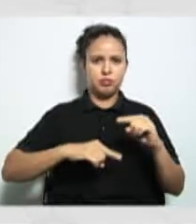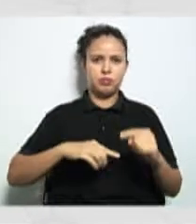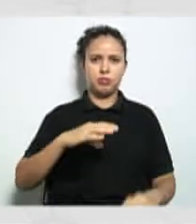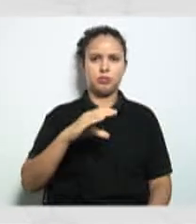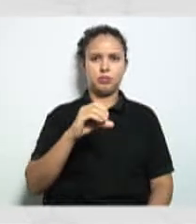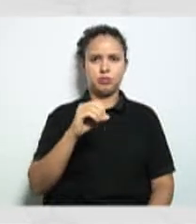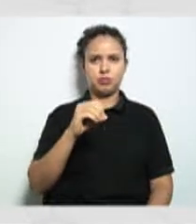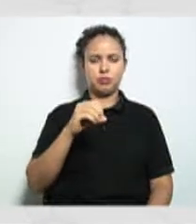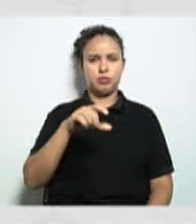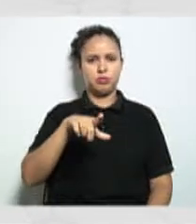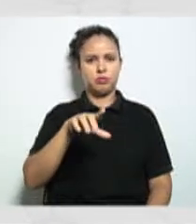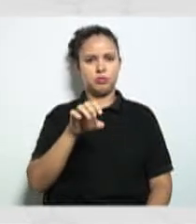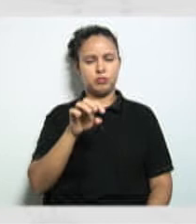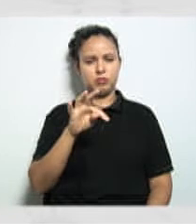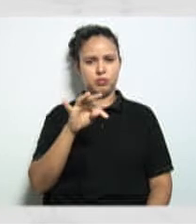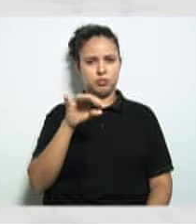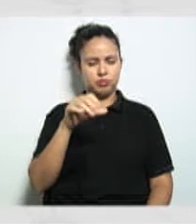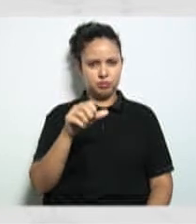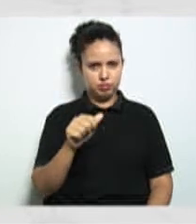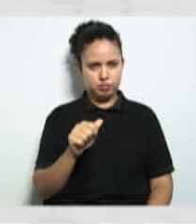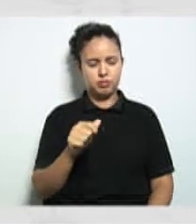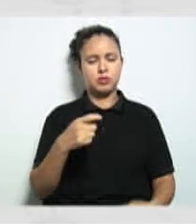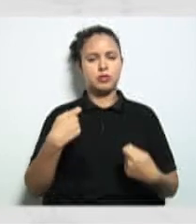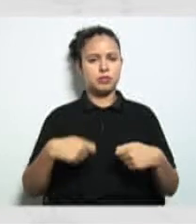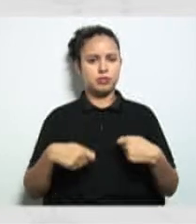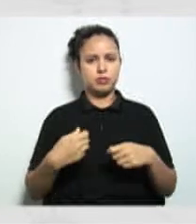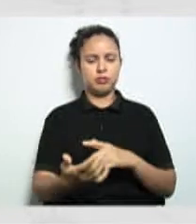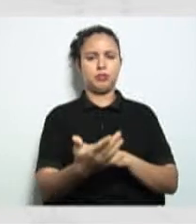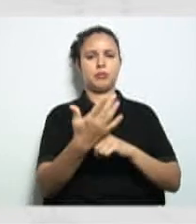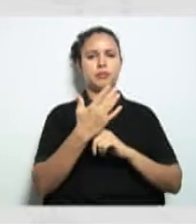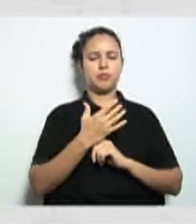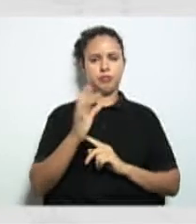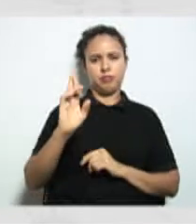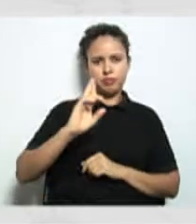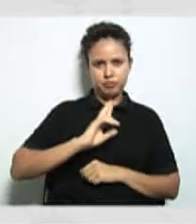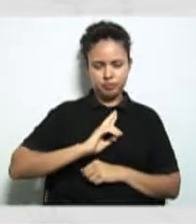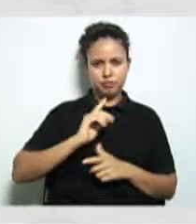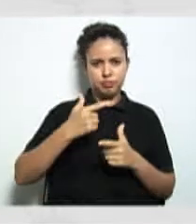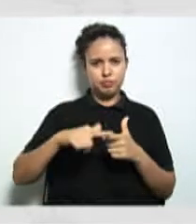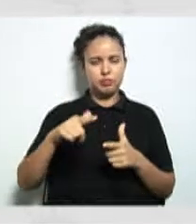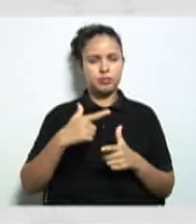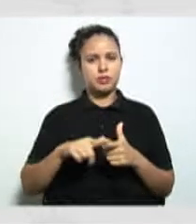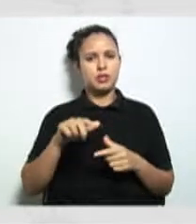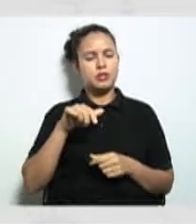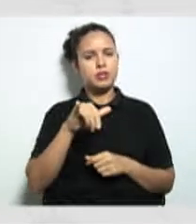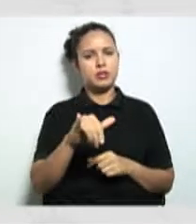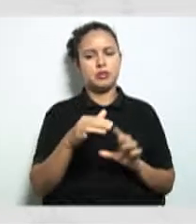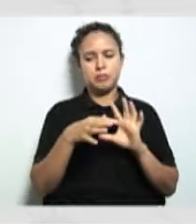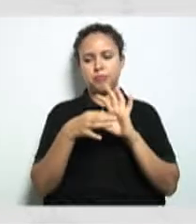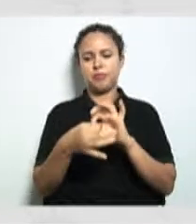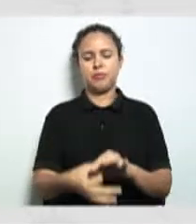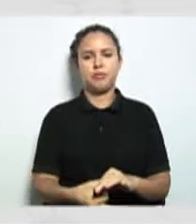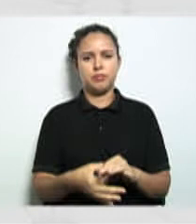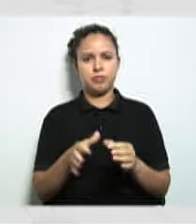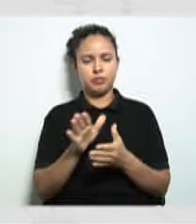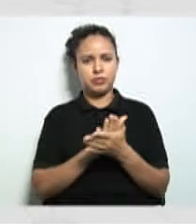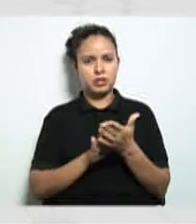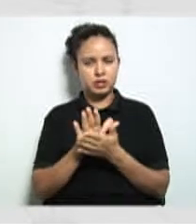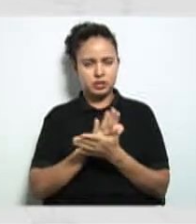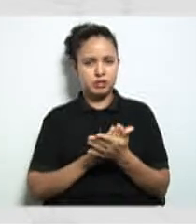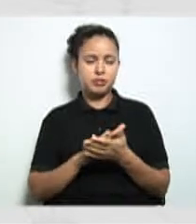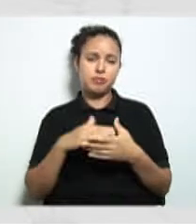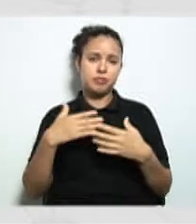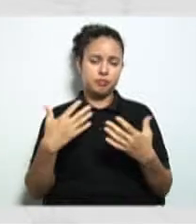ver com o meu tema, com o meu problema. Eles têm que me ajudar a responder o meu problema. Se não tiver relação, então,